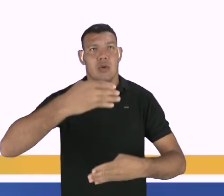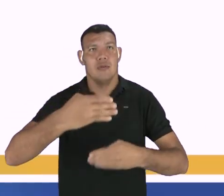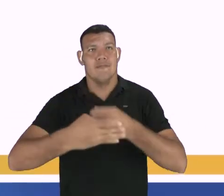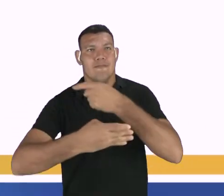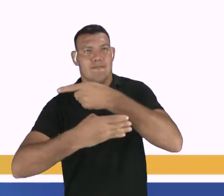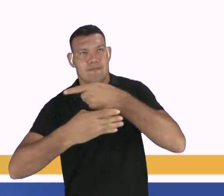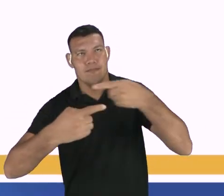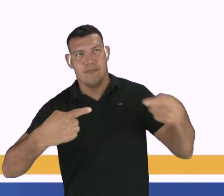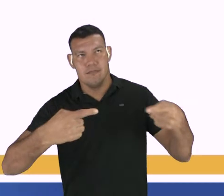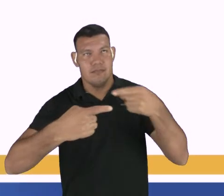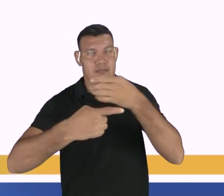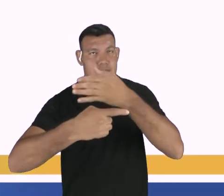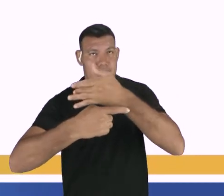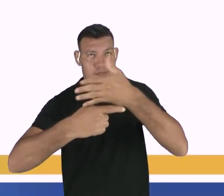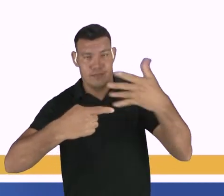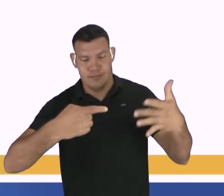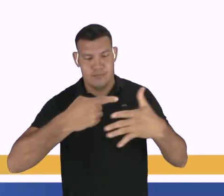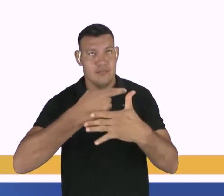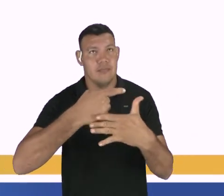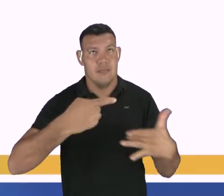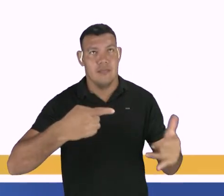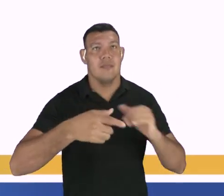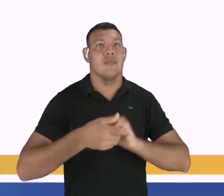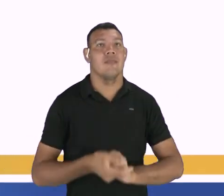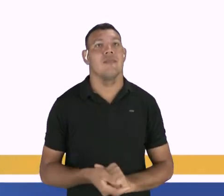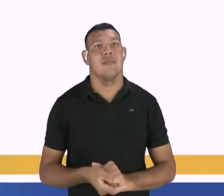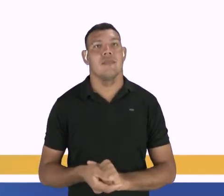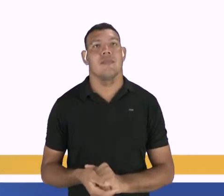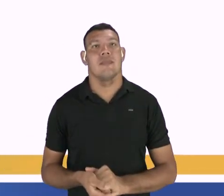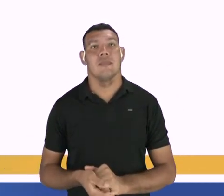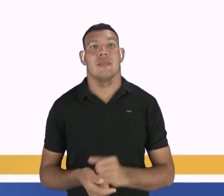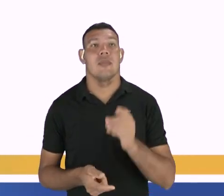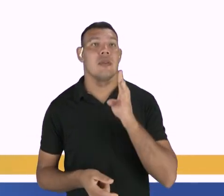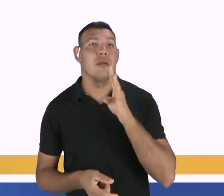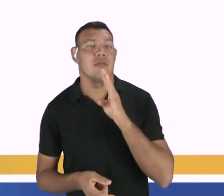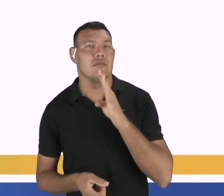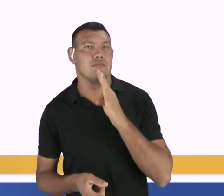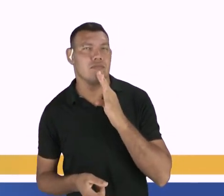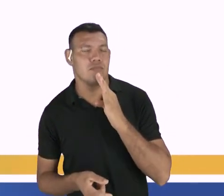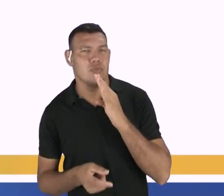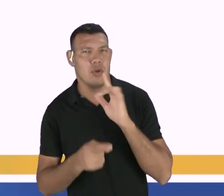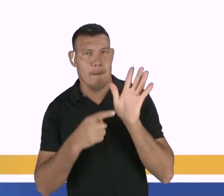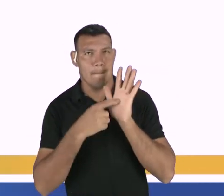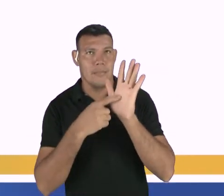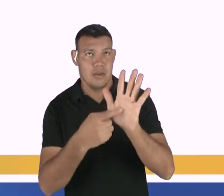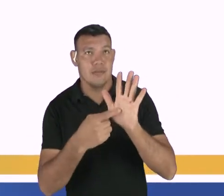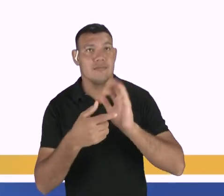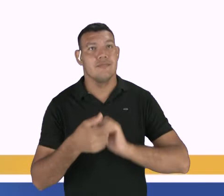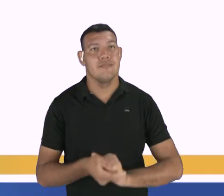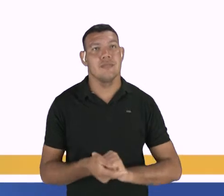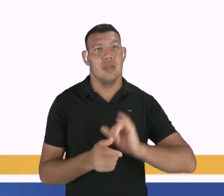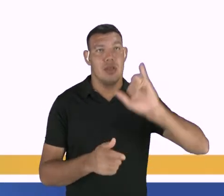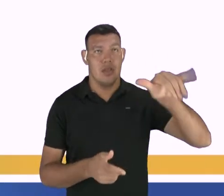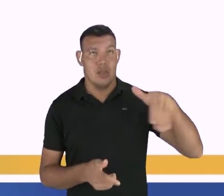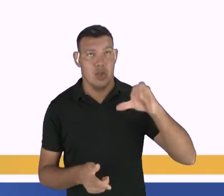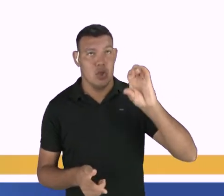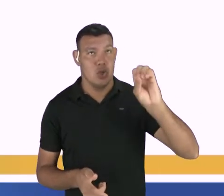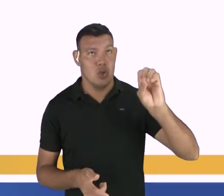Jonas construiu 3 quartos do muro. Então, o muro dividiu o muro em 4 partes. Das 4, ele